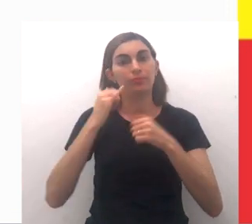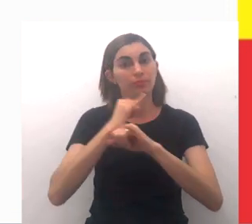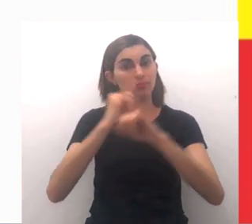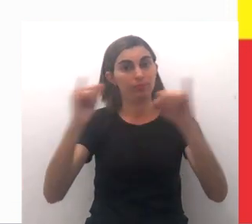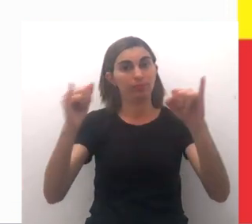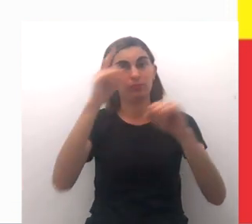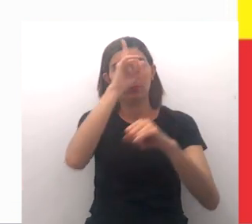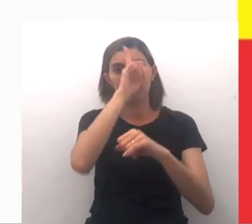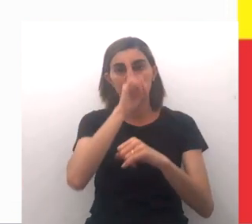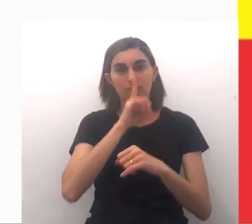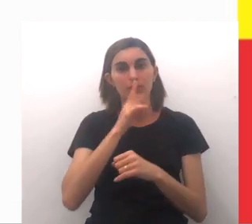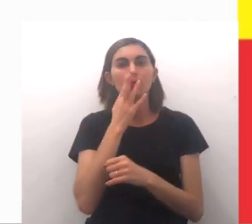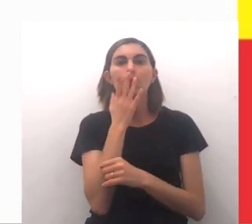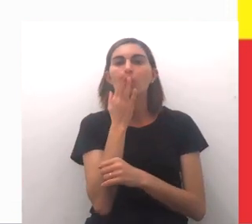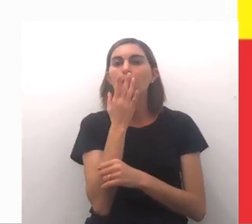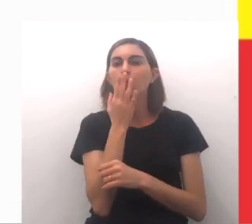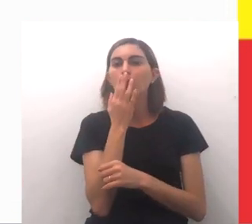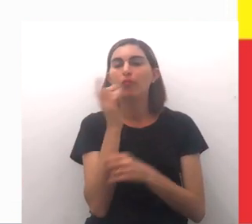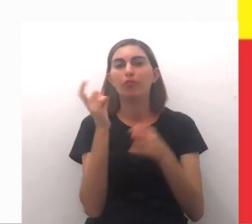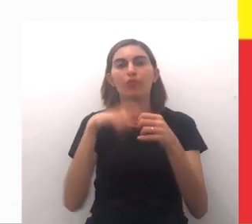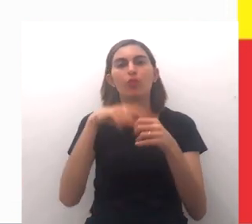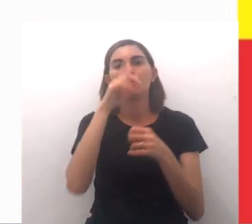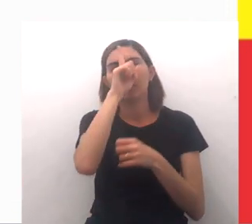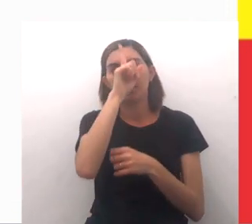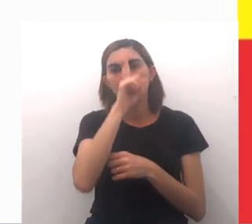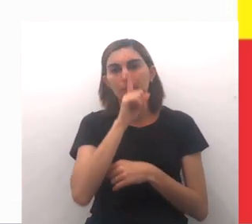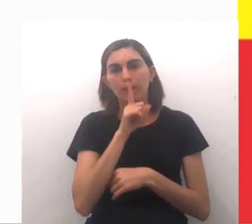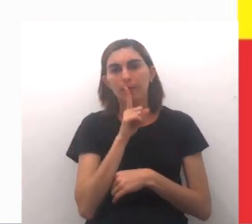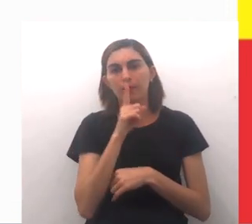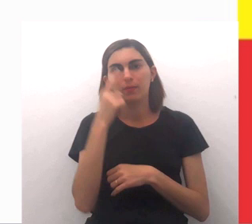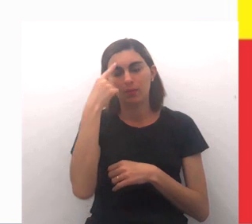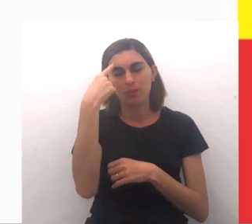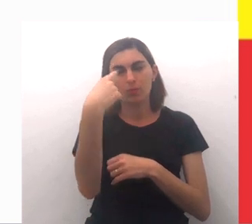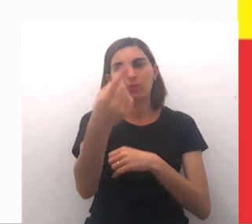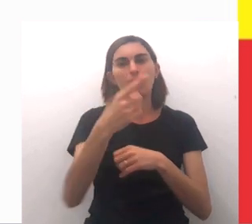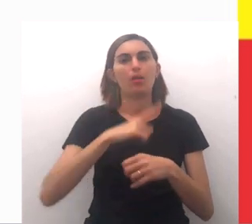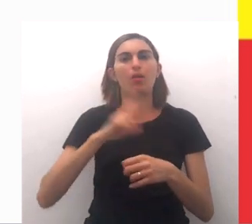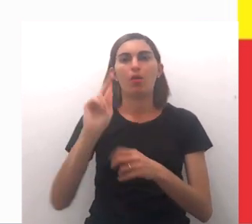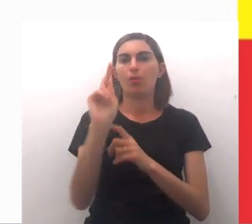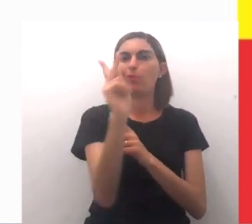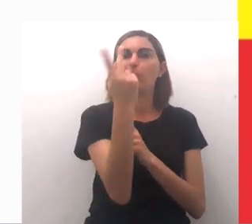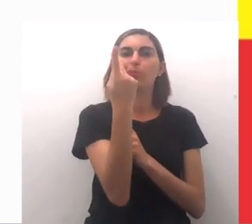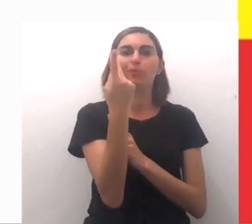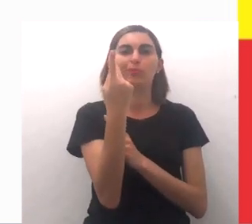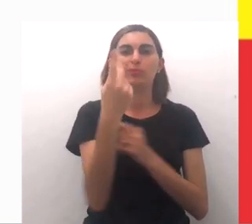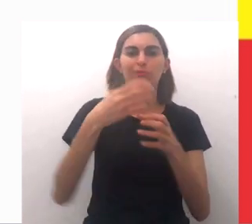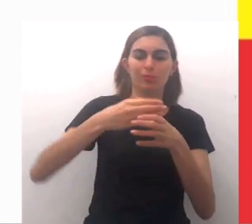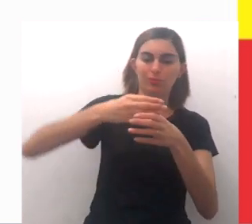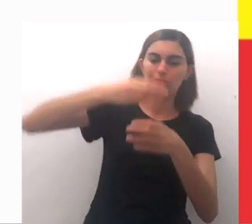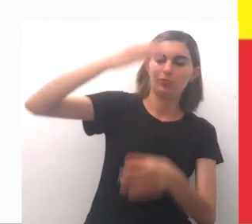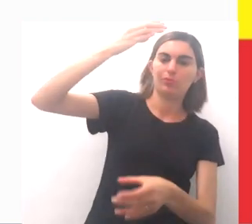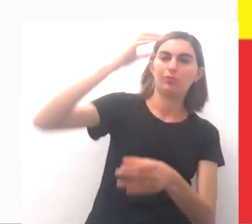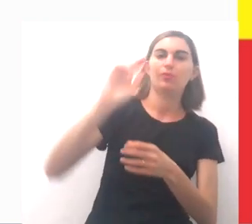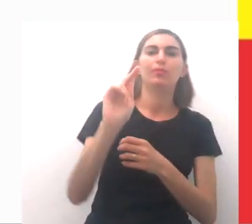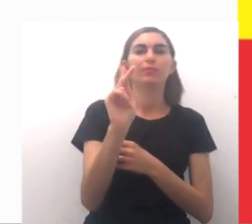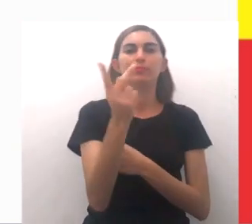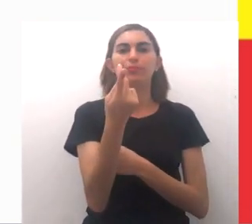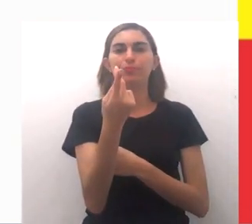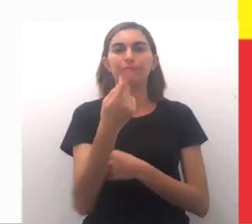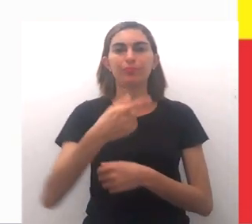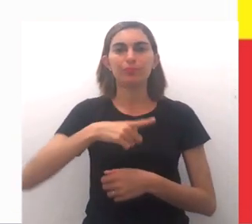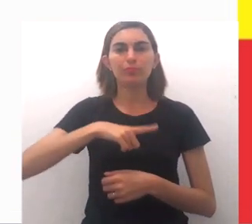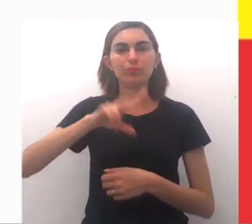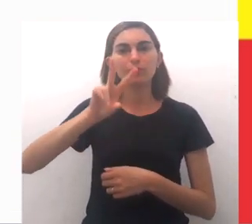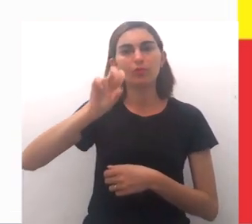amarelo, ó, voltando, veja que é amarelo, aí tem a altura do cilindro, beleza? Então, ó, o